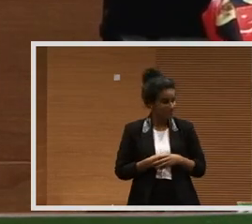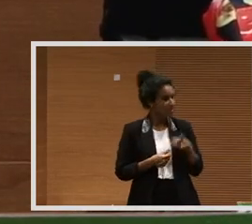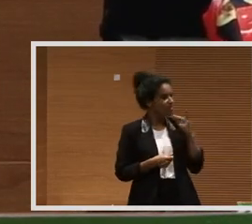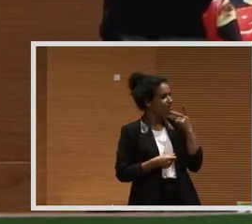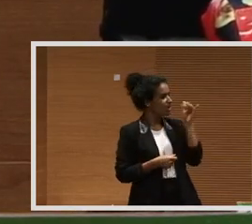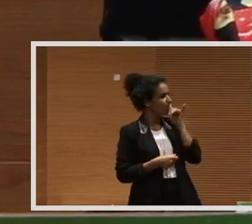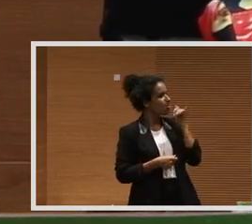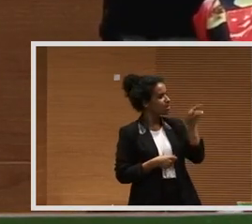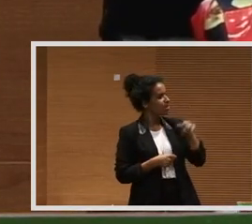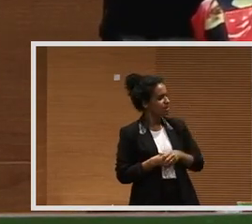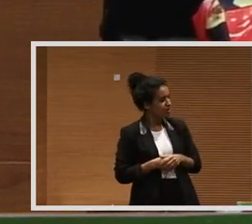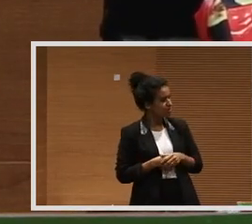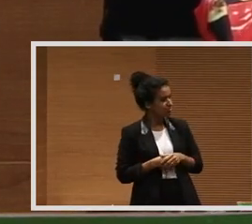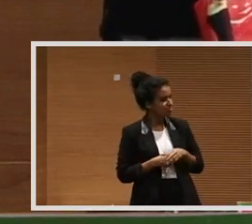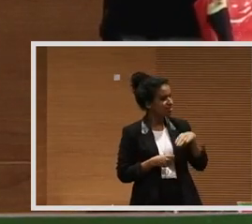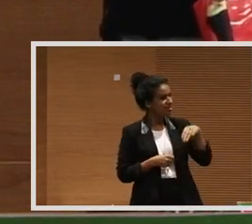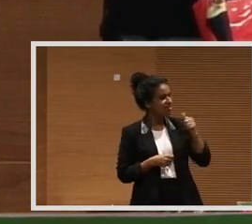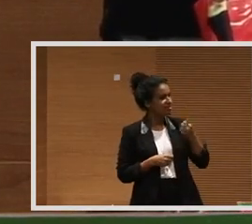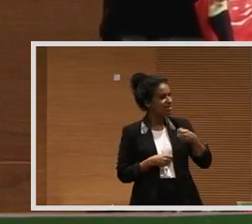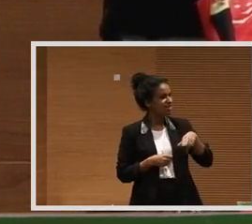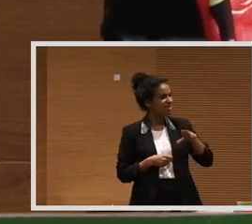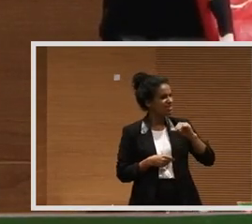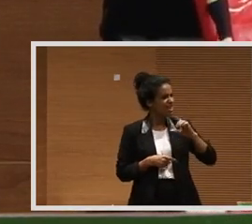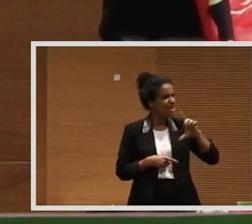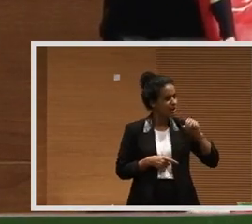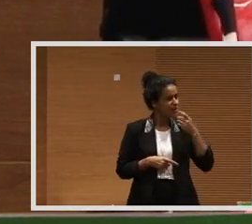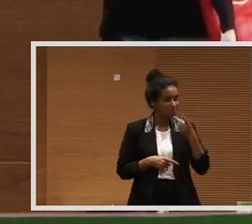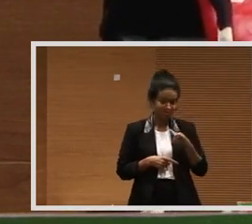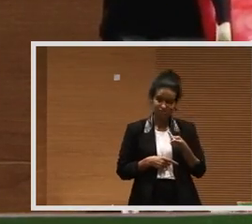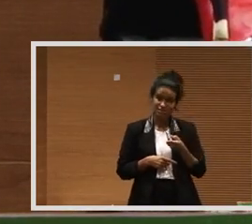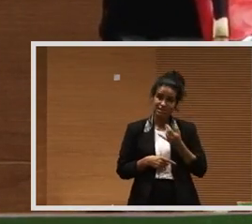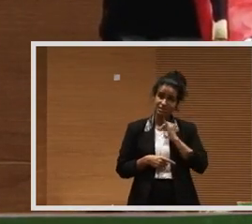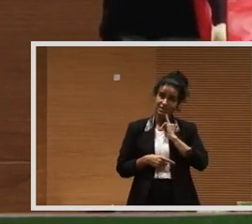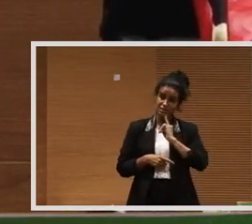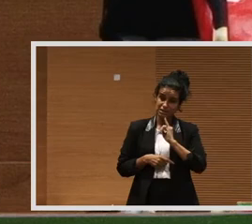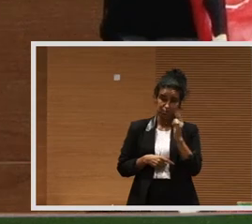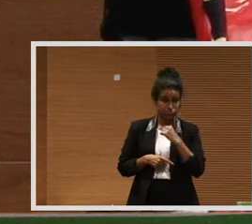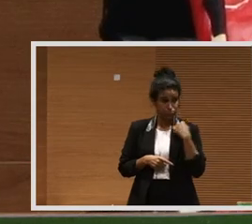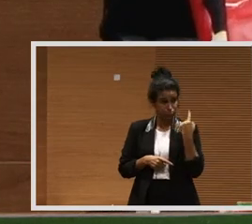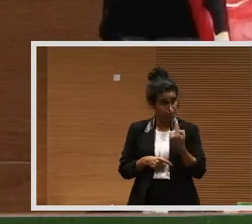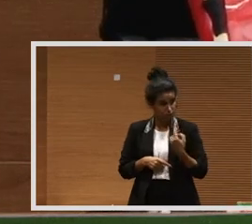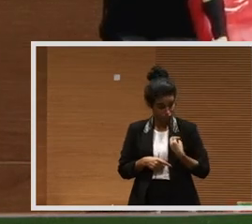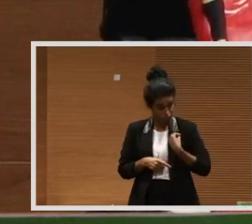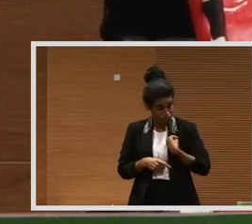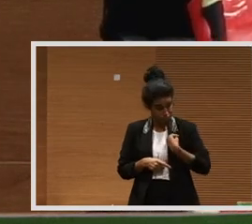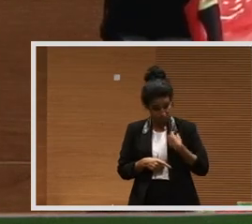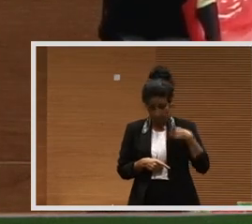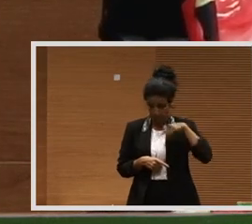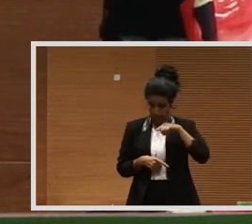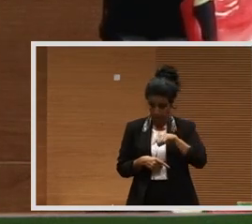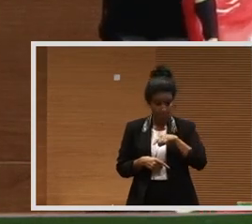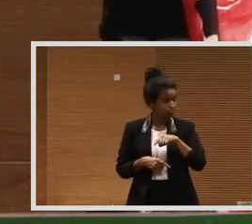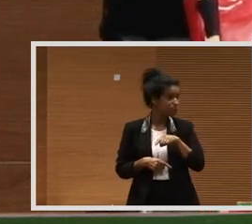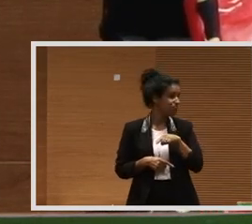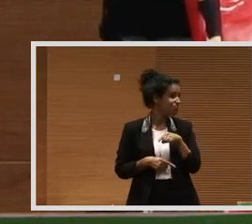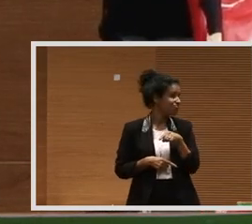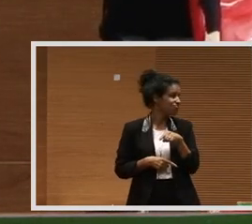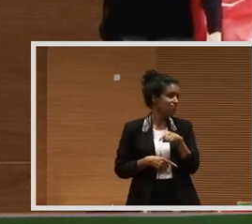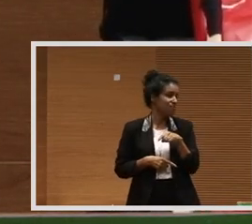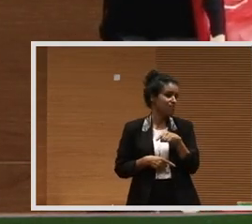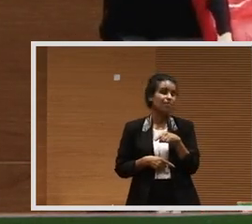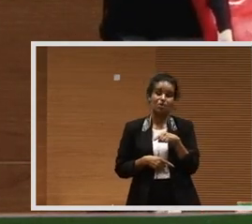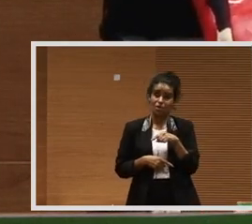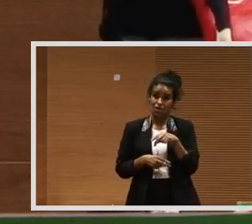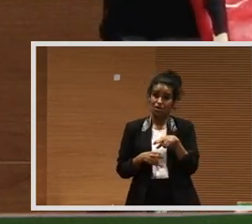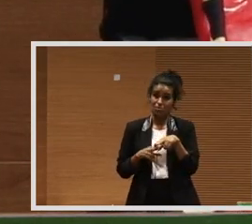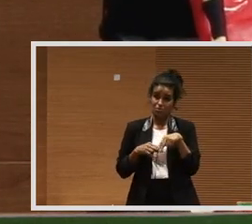Acho que é fundamental. Se a gente não tem... Não, acho que se a gente está ali... Né? Por isso até que a gente não está no